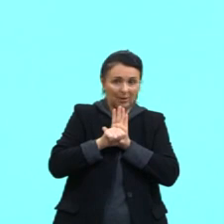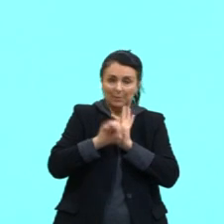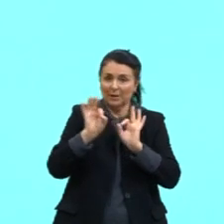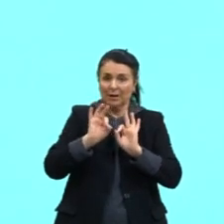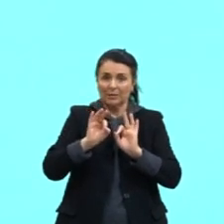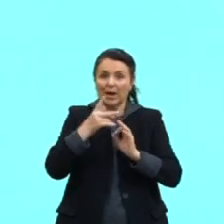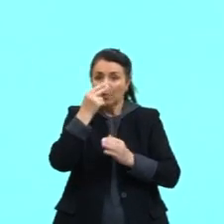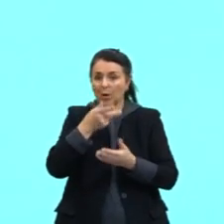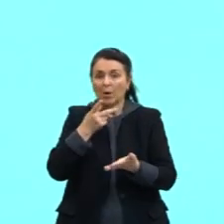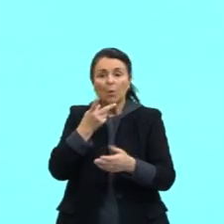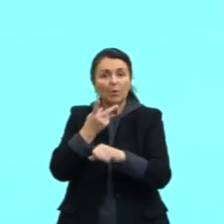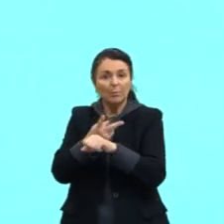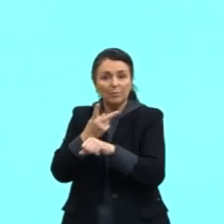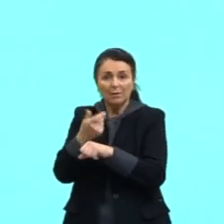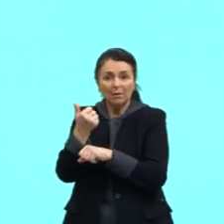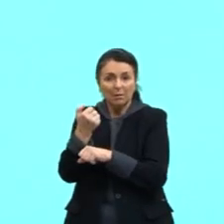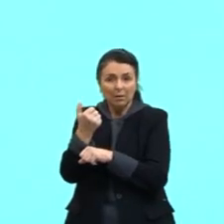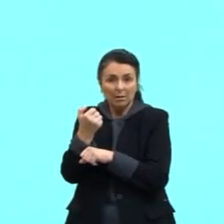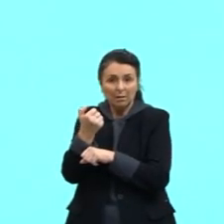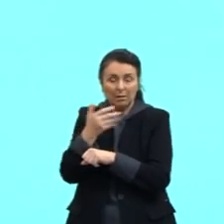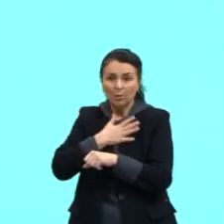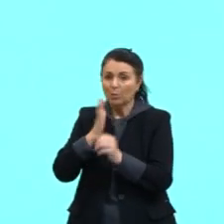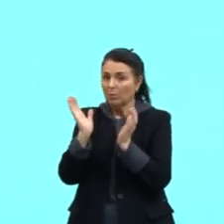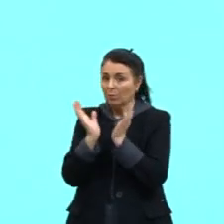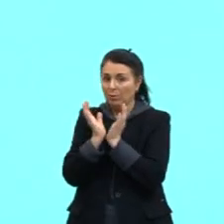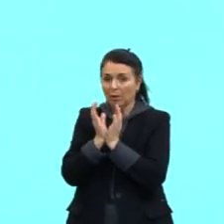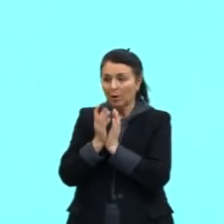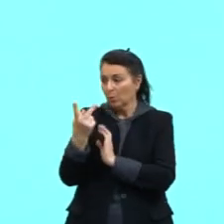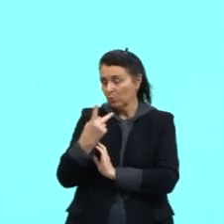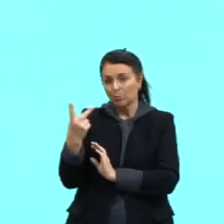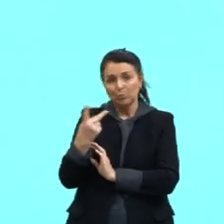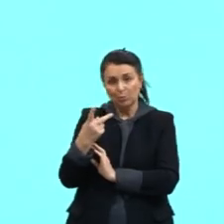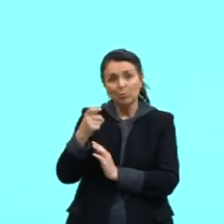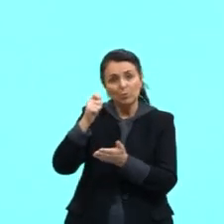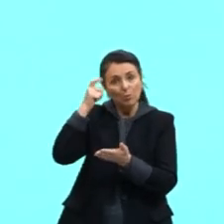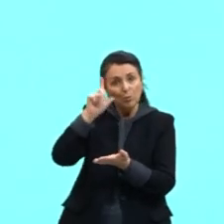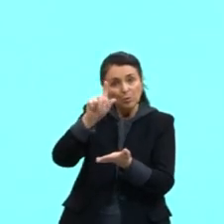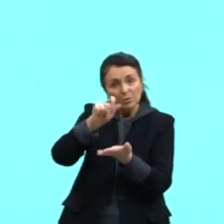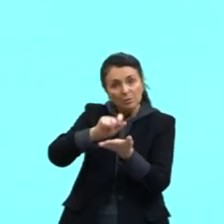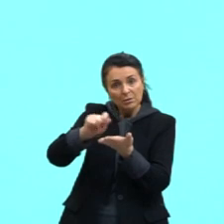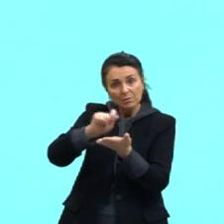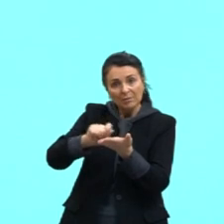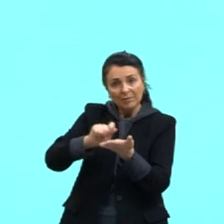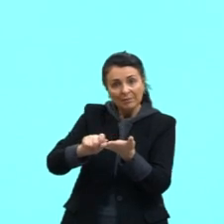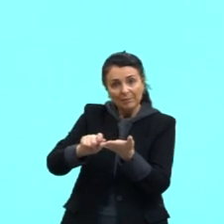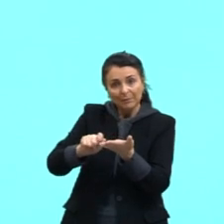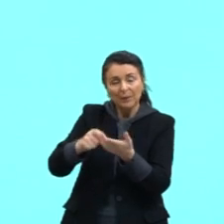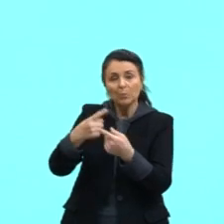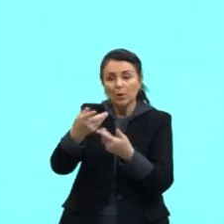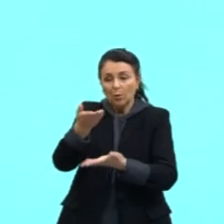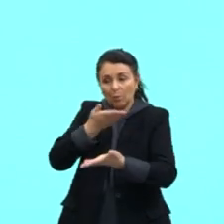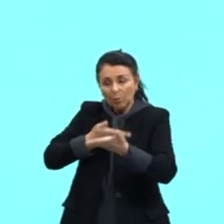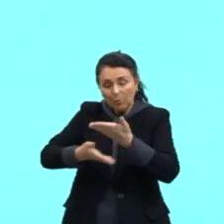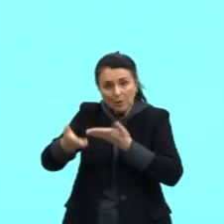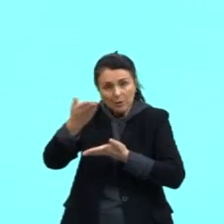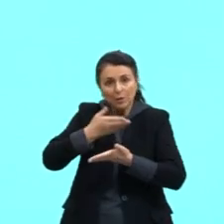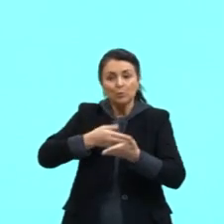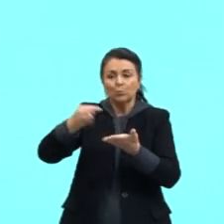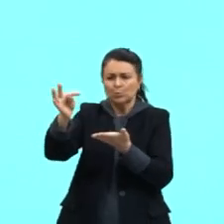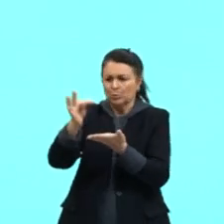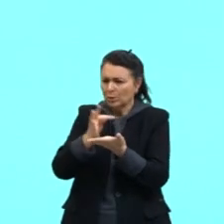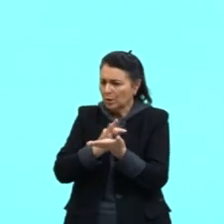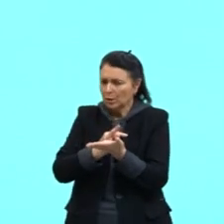caneta com meu colega nós dois dividir se a mesma caneta nós dois conseguimos escrever nós dois conseguimos botar o texto em dia a